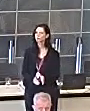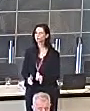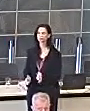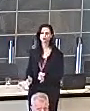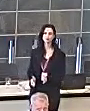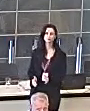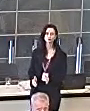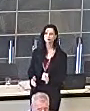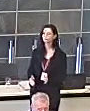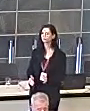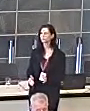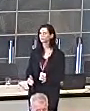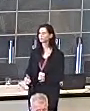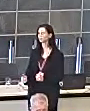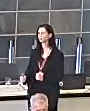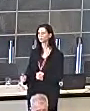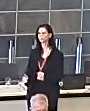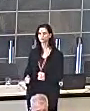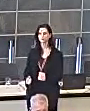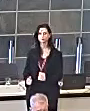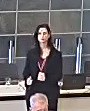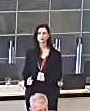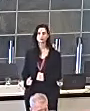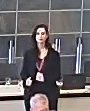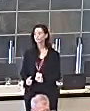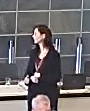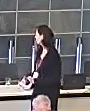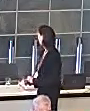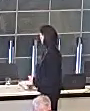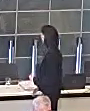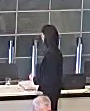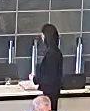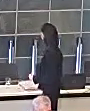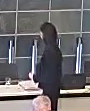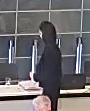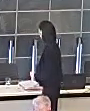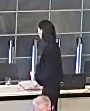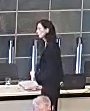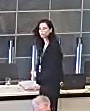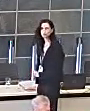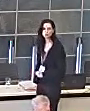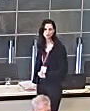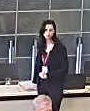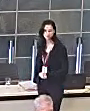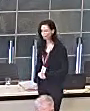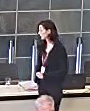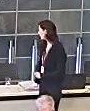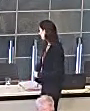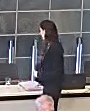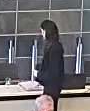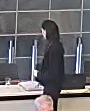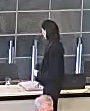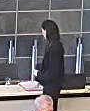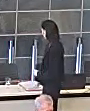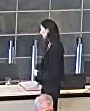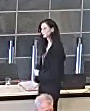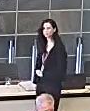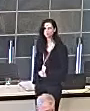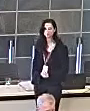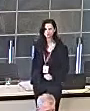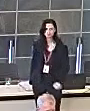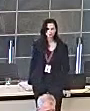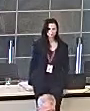Depois nós vamos abrir também aqui para quem quiser falar do público, para quem, algum jovem também da orquestra, se quiser falar, tá, gente? Vai pensando aí.